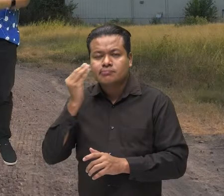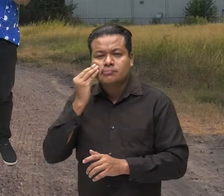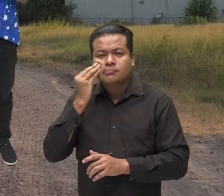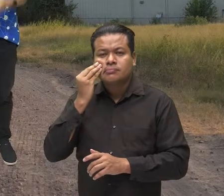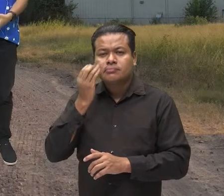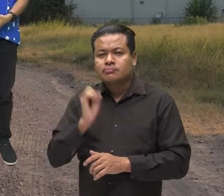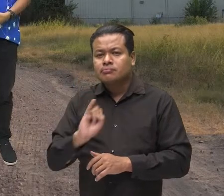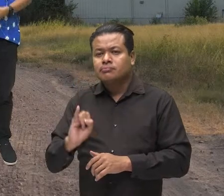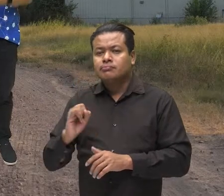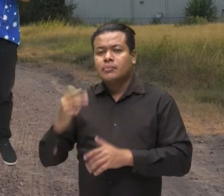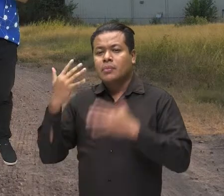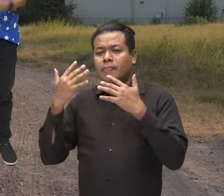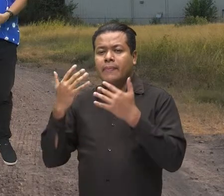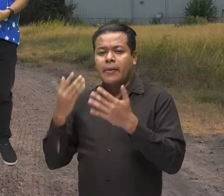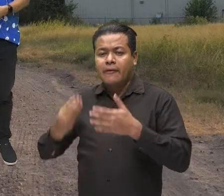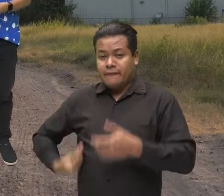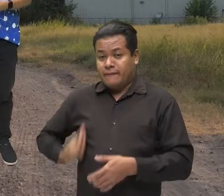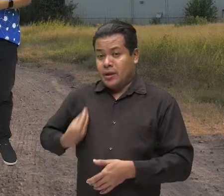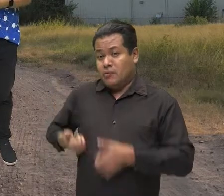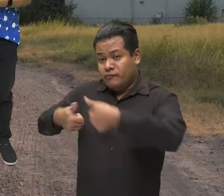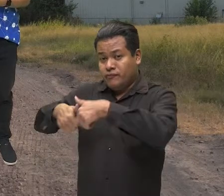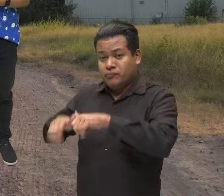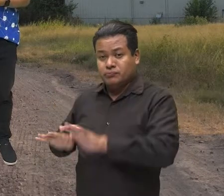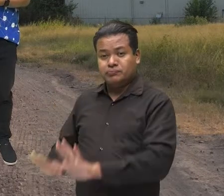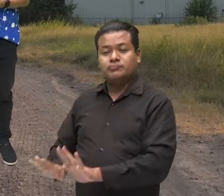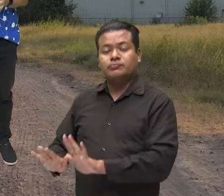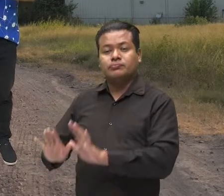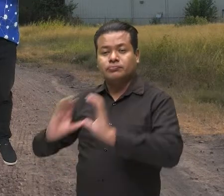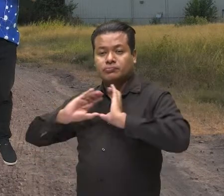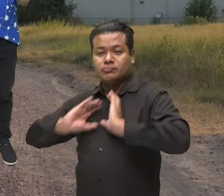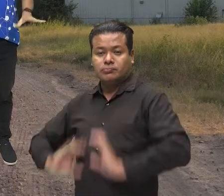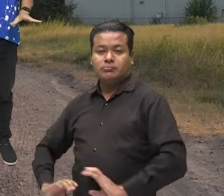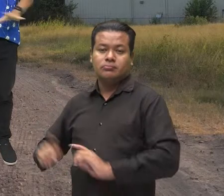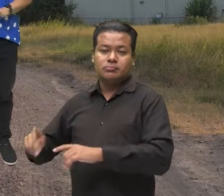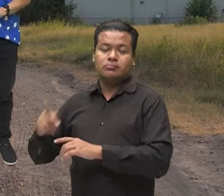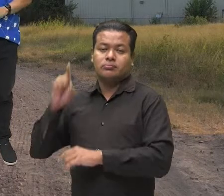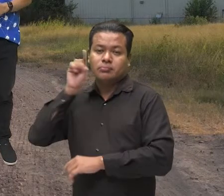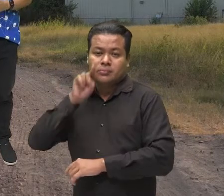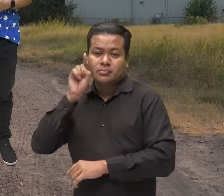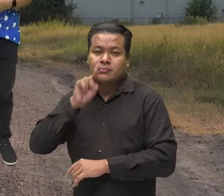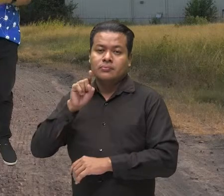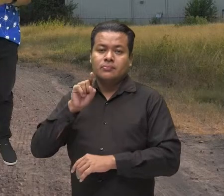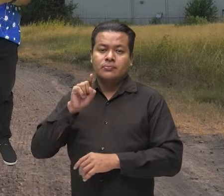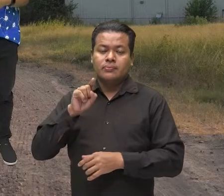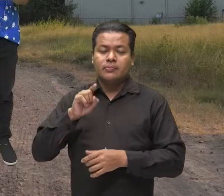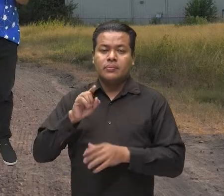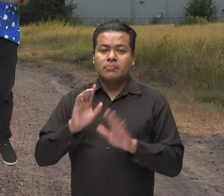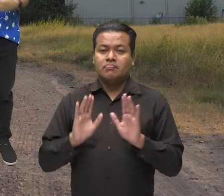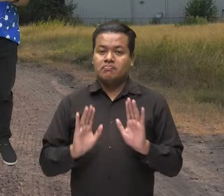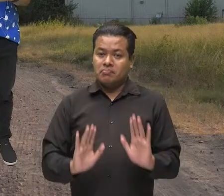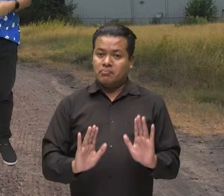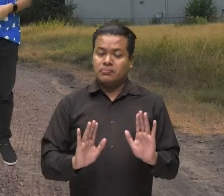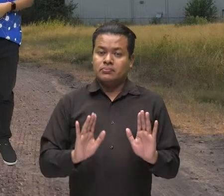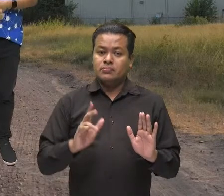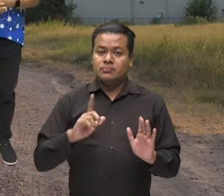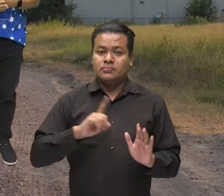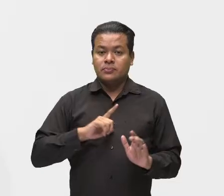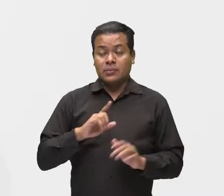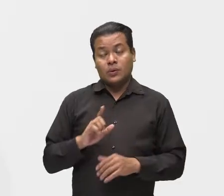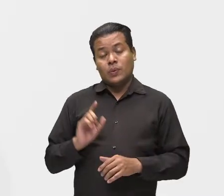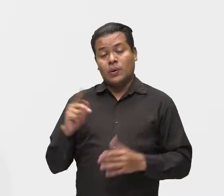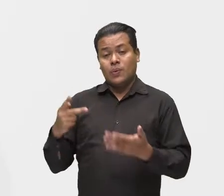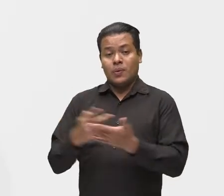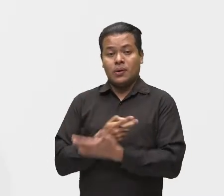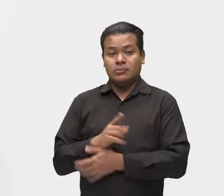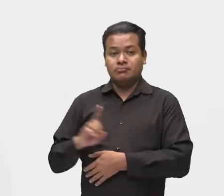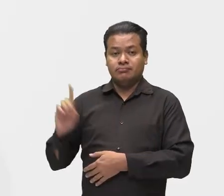se naturalizar ali, né, para tentar se tornar um cidadão norte-americano. Várias soluções ali, só que, como a gente vai ver na próxima tela